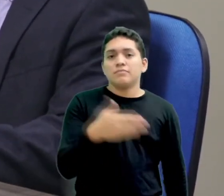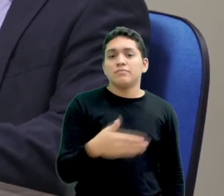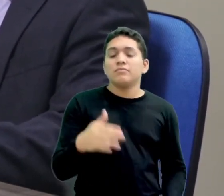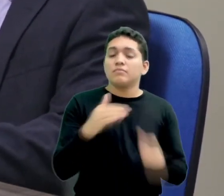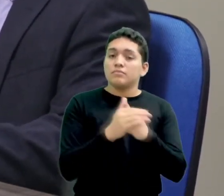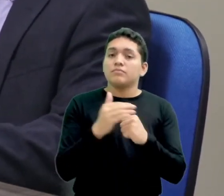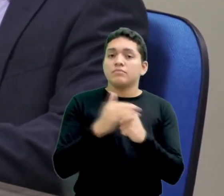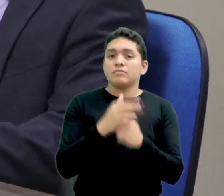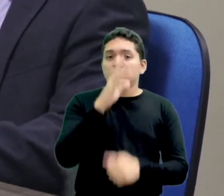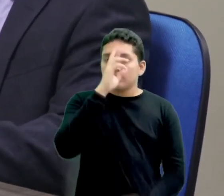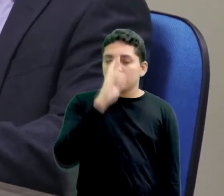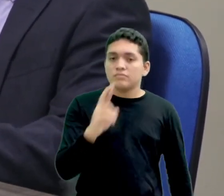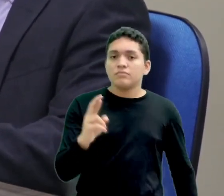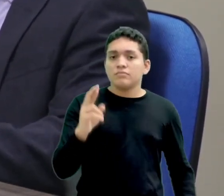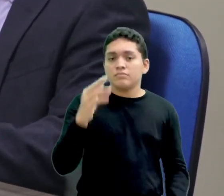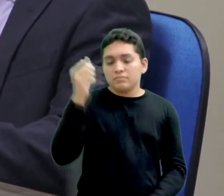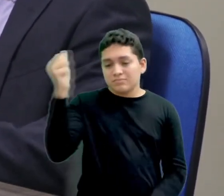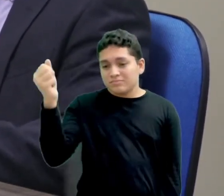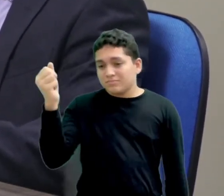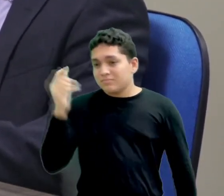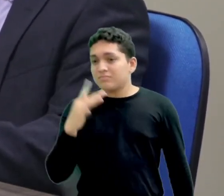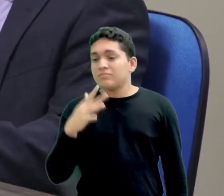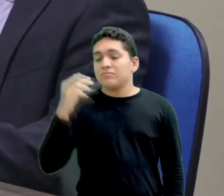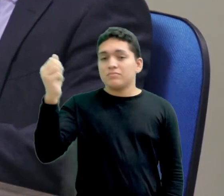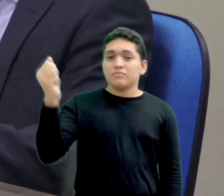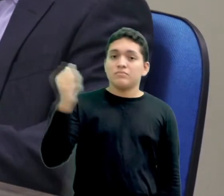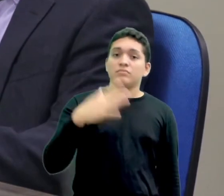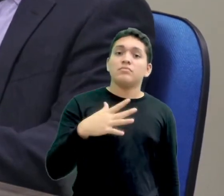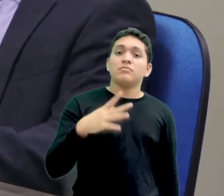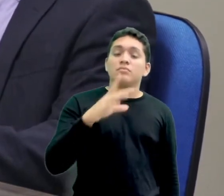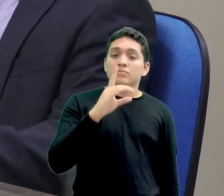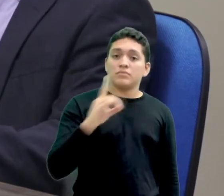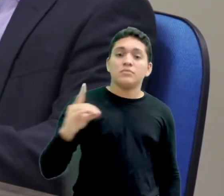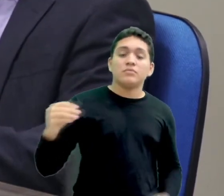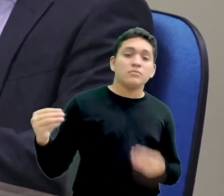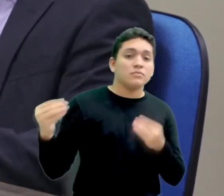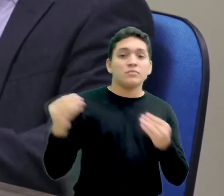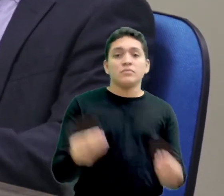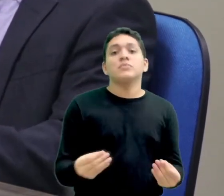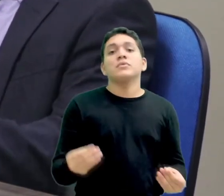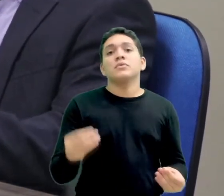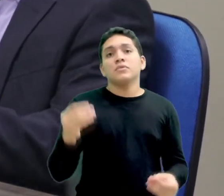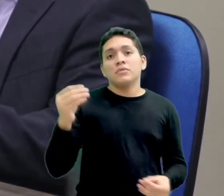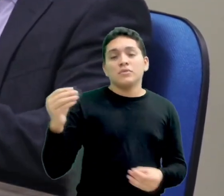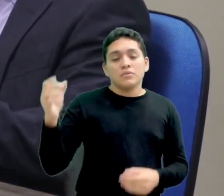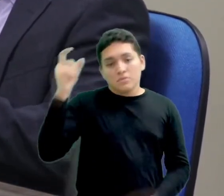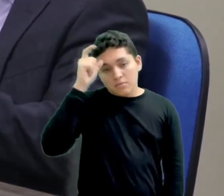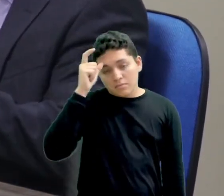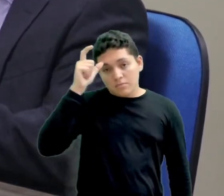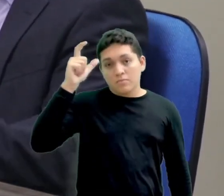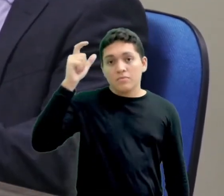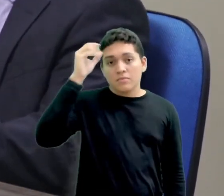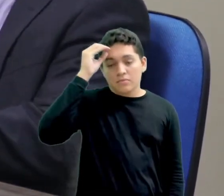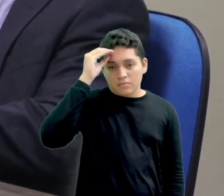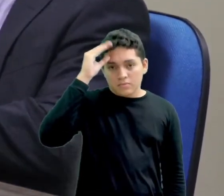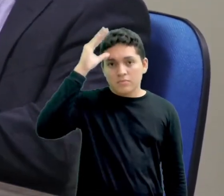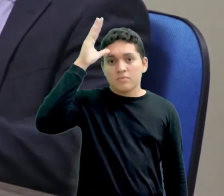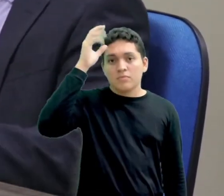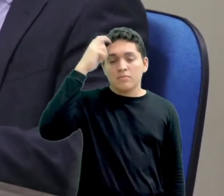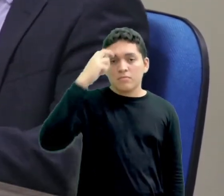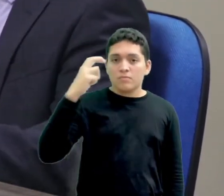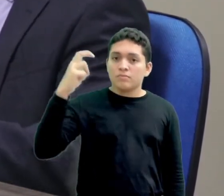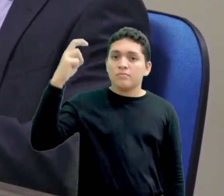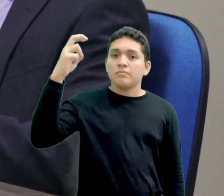orar ao Senhor, pedir graça que o nosso Senhor ele dá a todos, pede sabedoria que a todos dá, liberalmente ser-lhe dada,